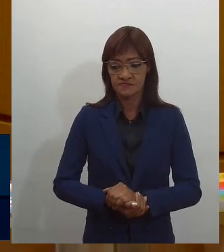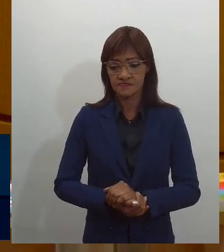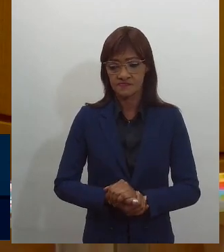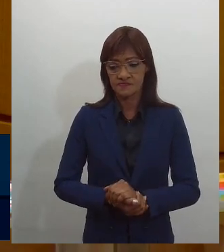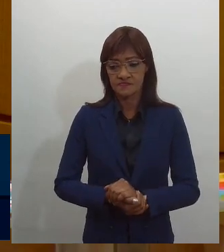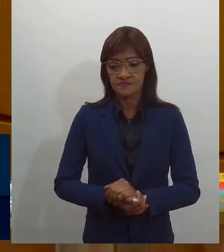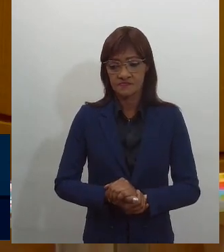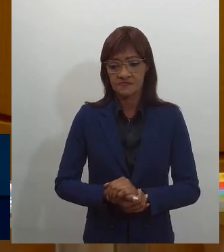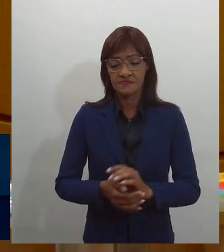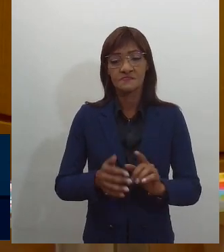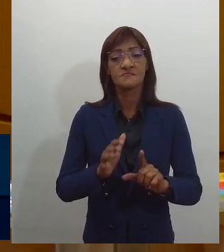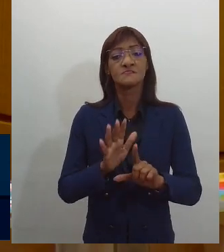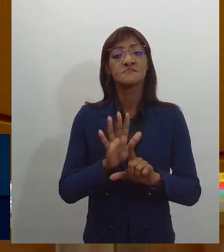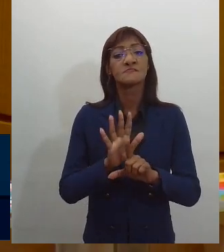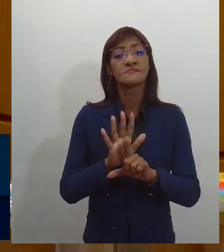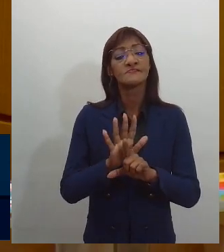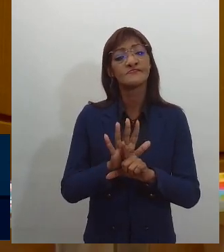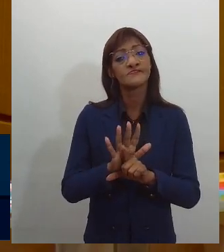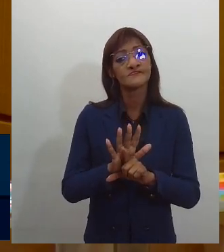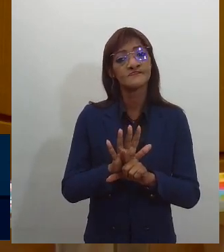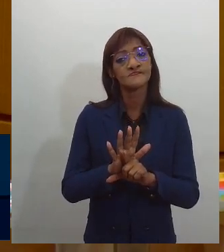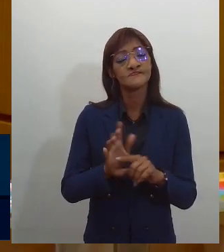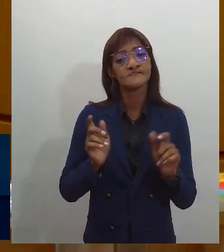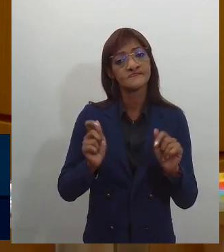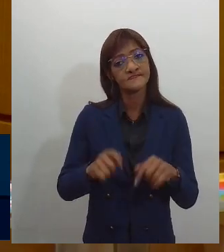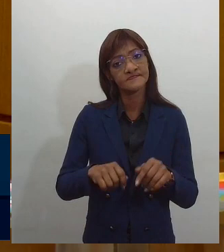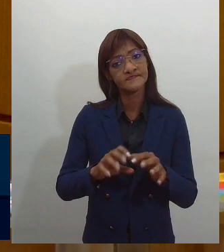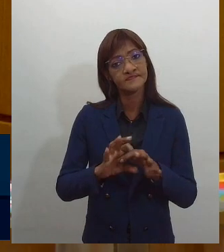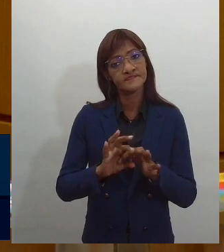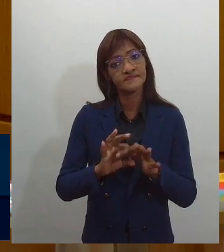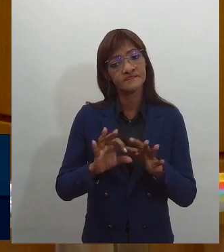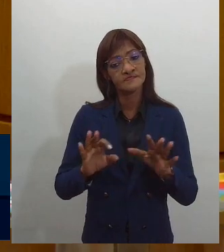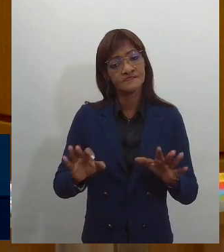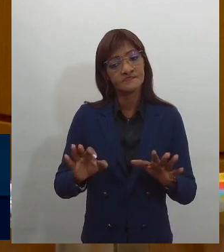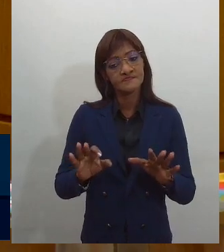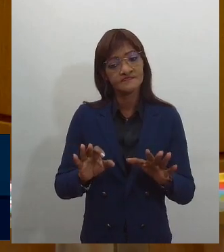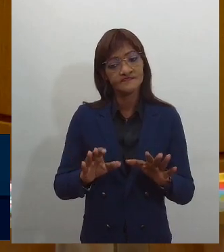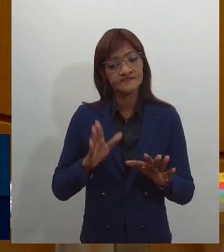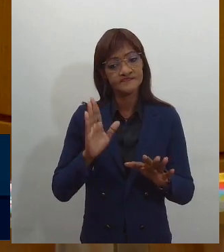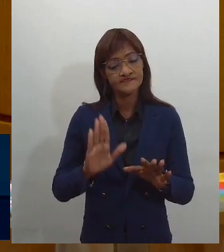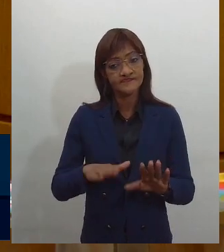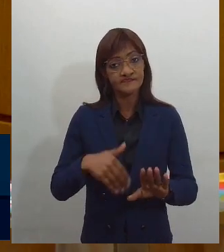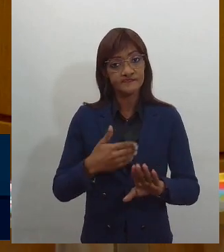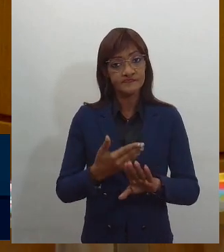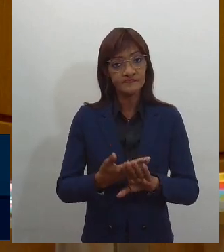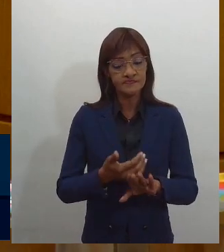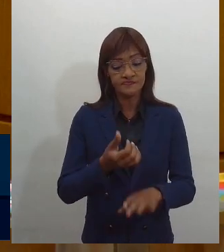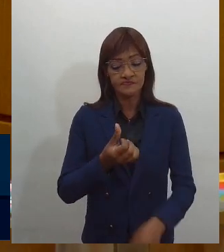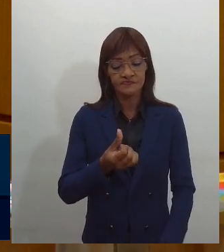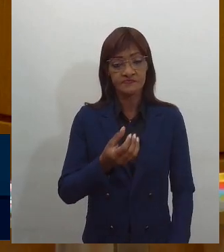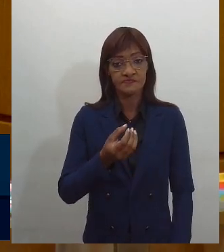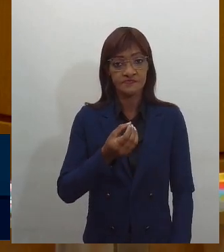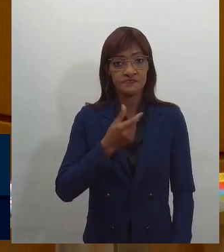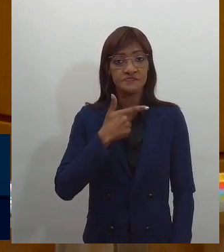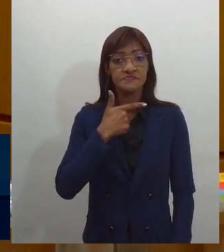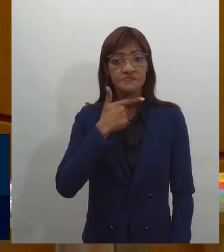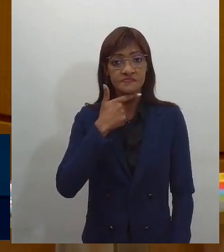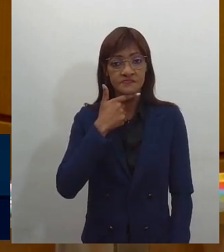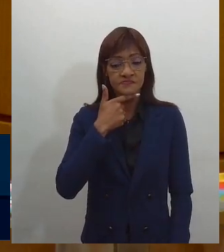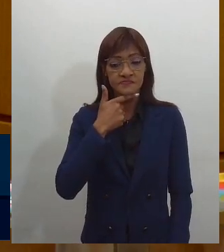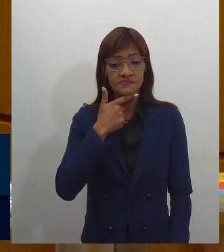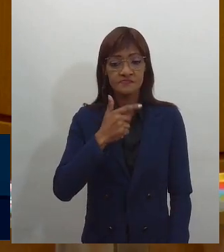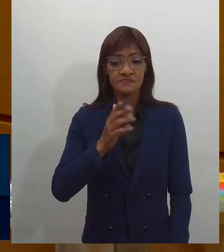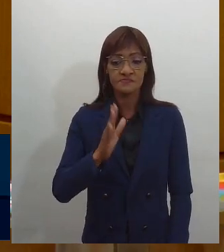seria disponibilizadas até 60 vagas para preenchimentos selecionados por meio